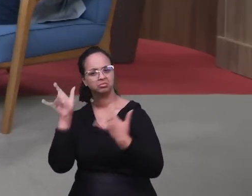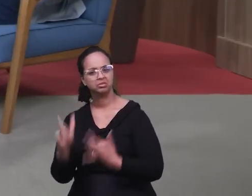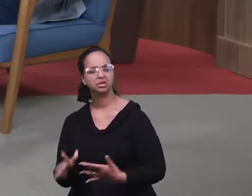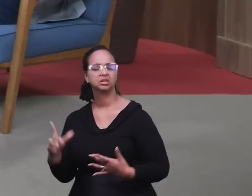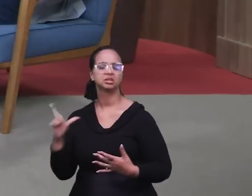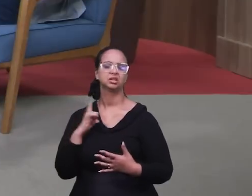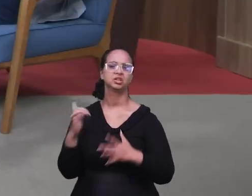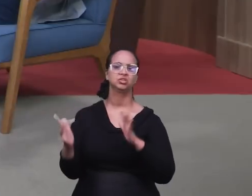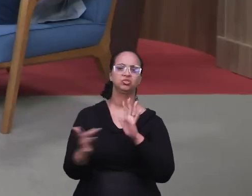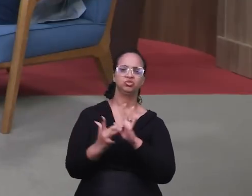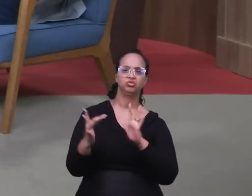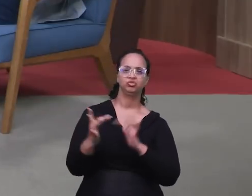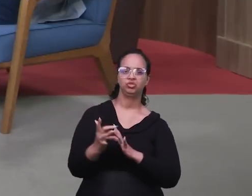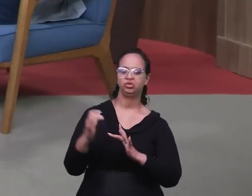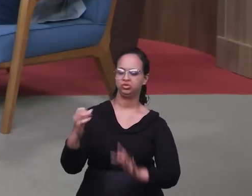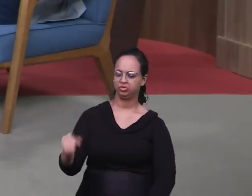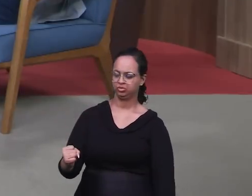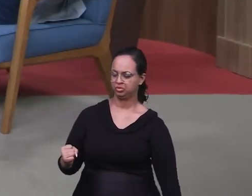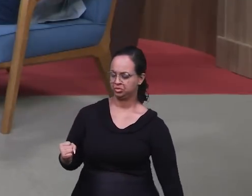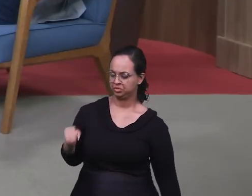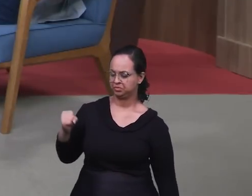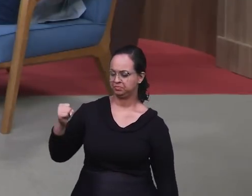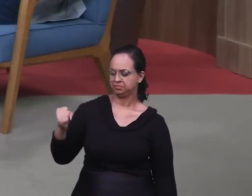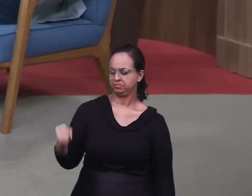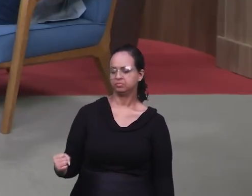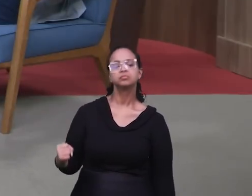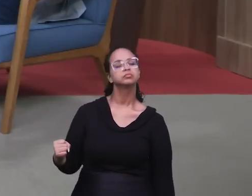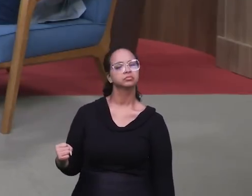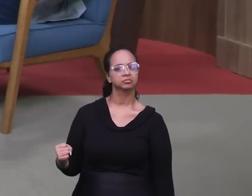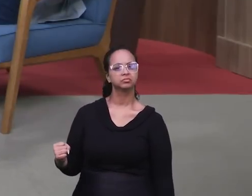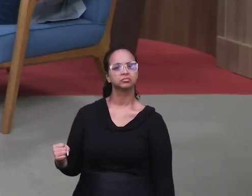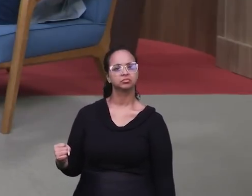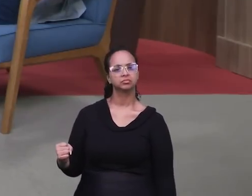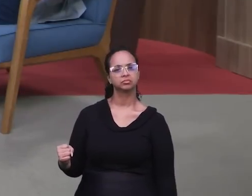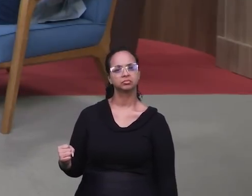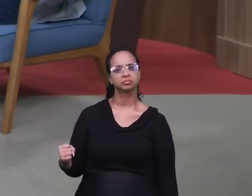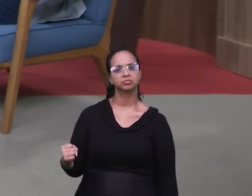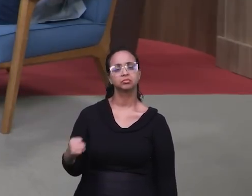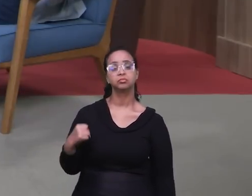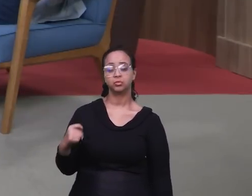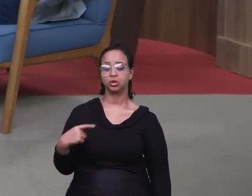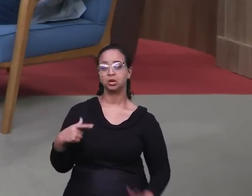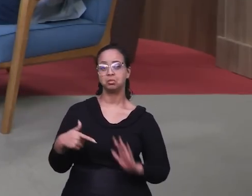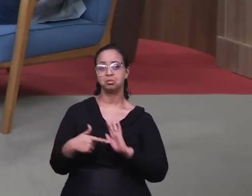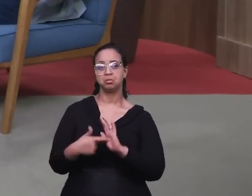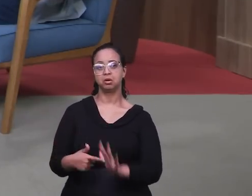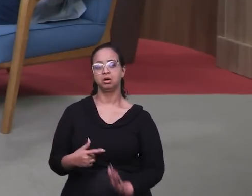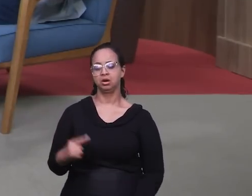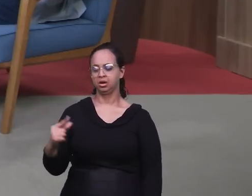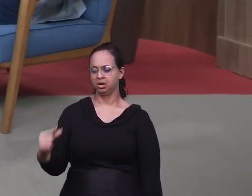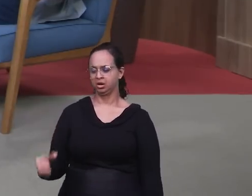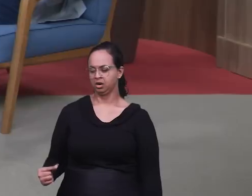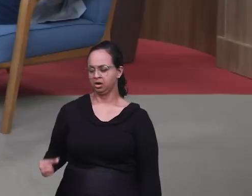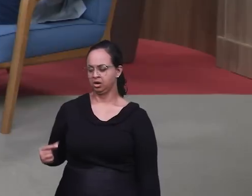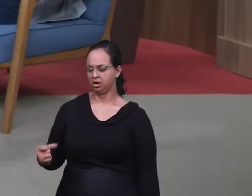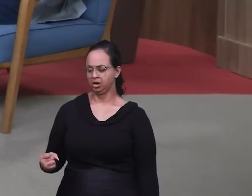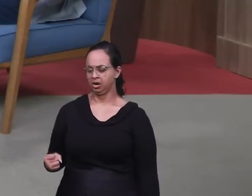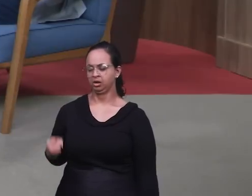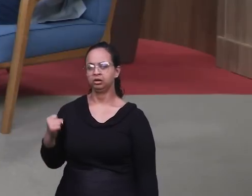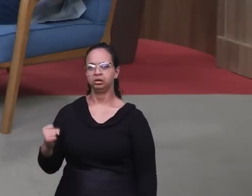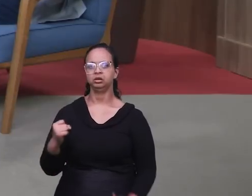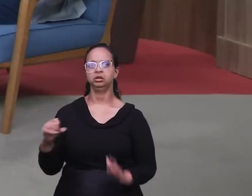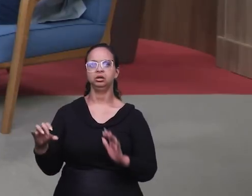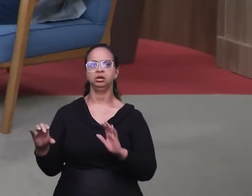onde a gente identifica Jesus como pastor, né? Que depois ele se apresenta como pastor, que é